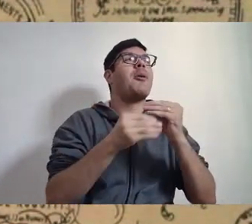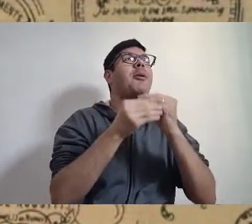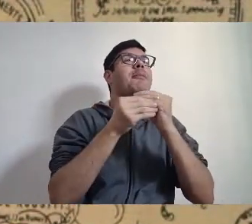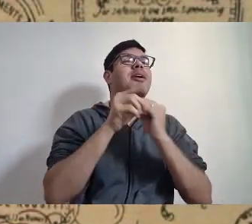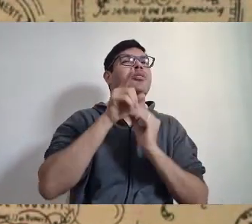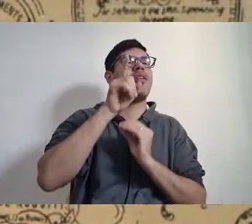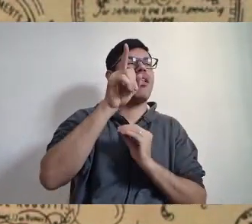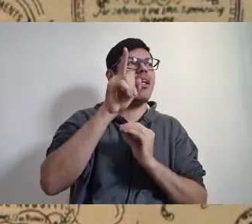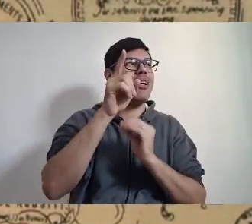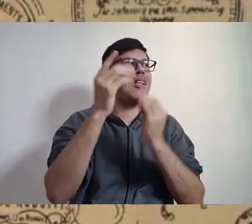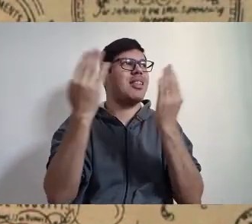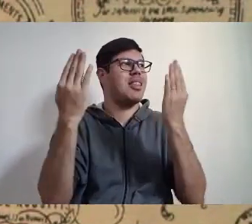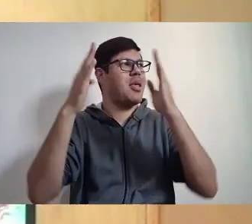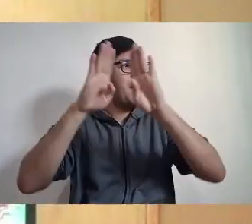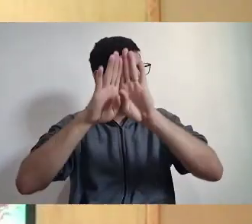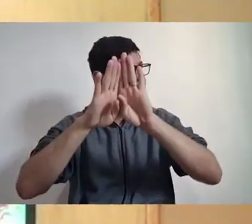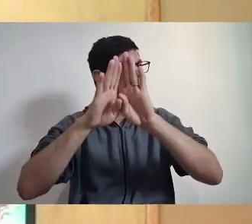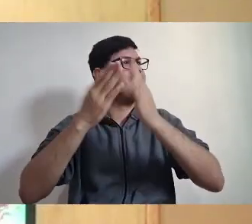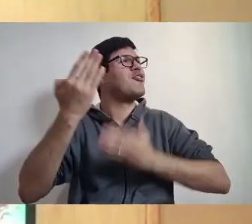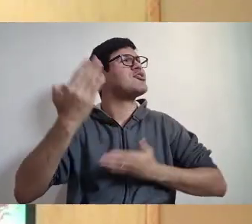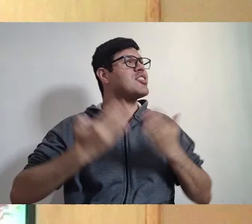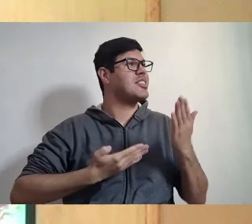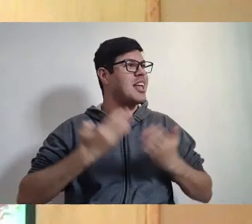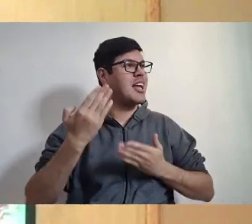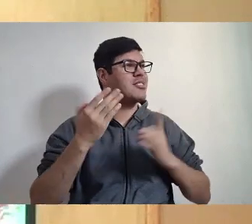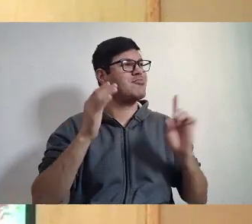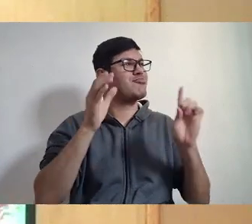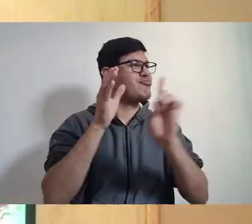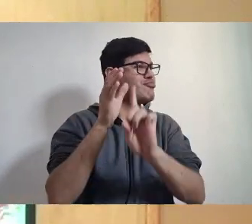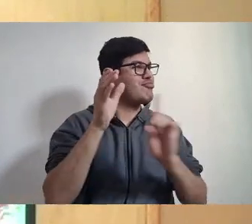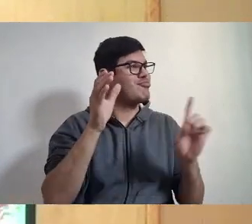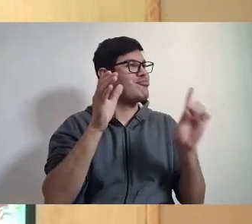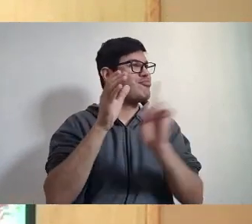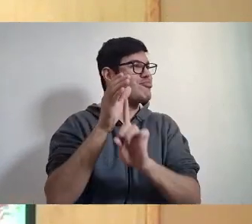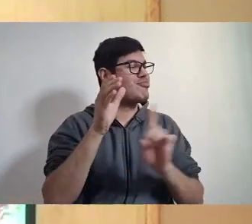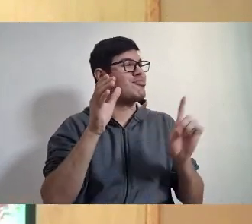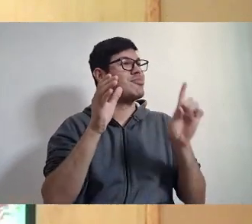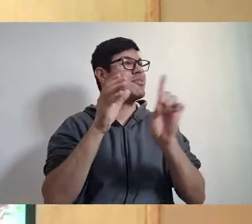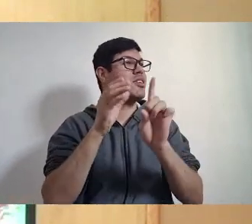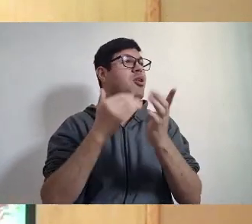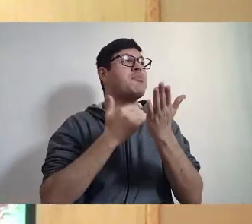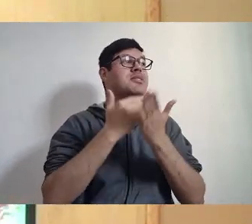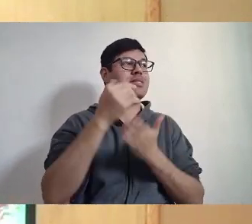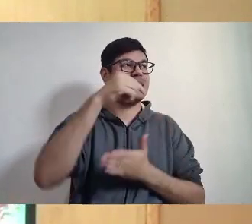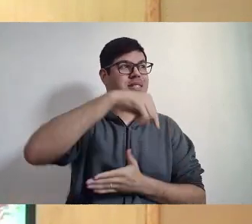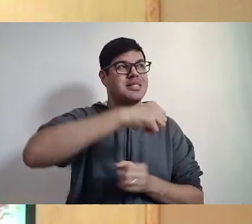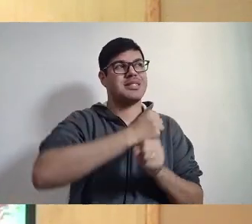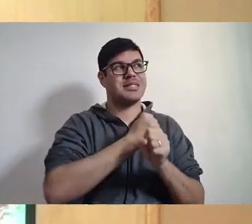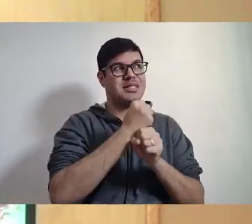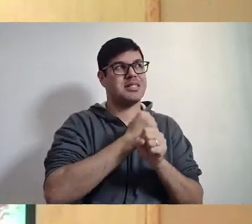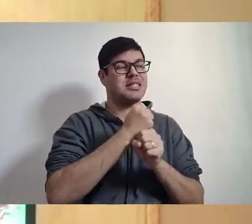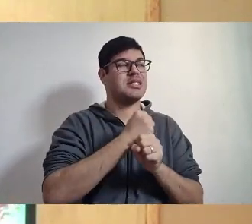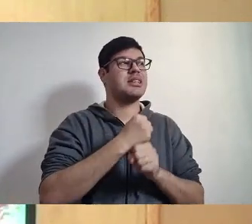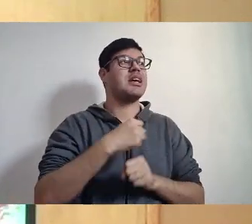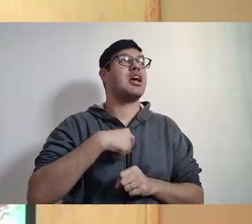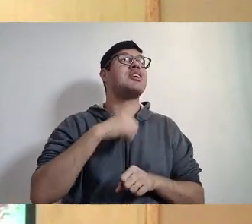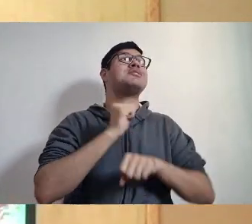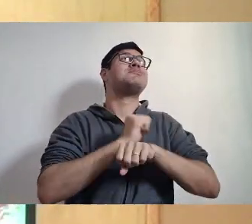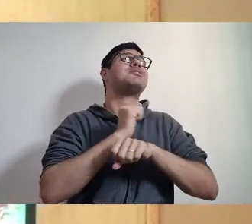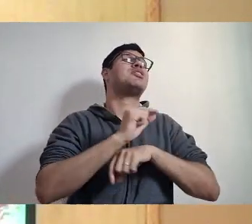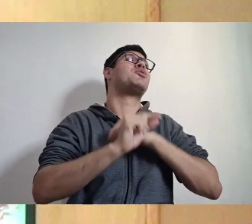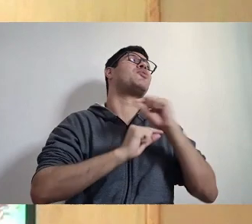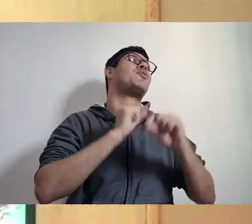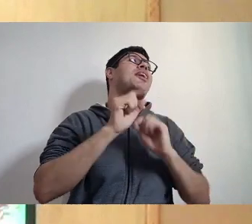os servidores, né? Então está previsto já começar a construção do anexo? Já, eu quero começar ainda esse ano, Gil. Ah, é? Eu estou só esperando trocar a